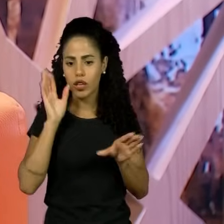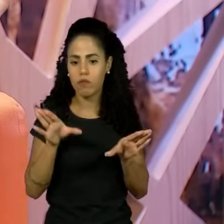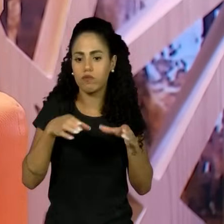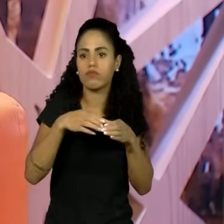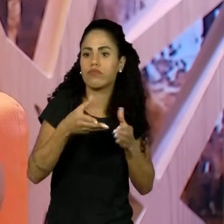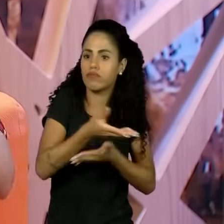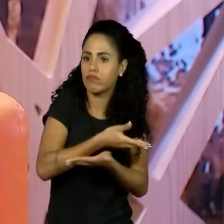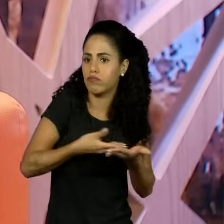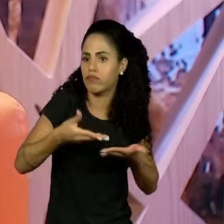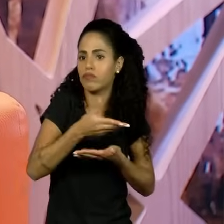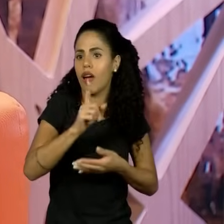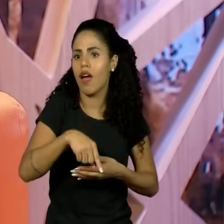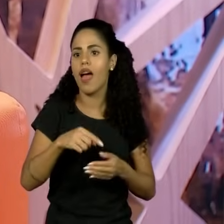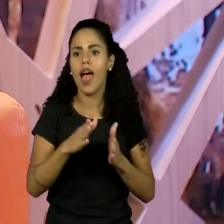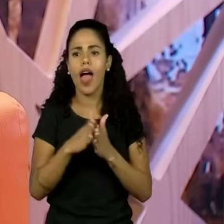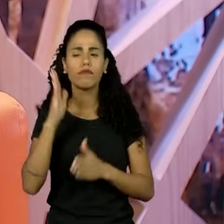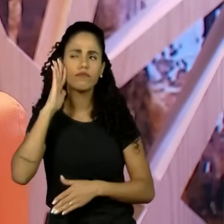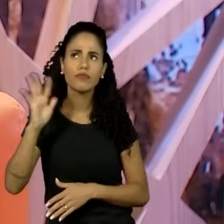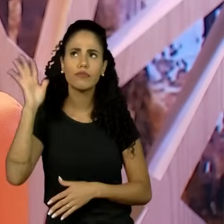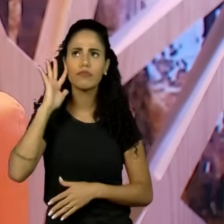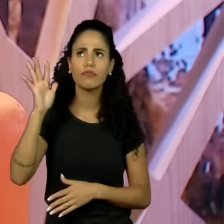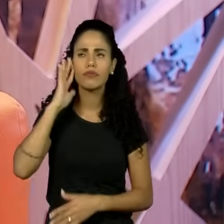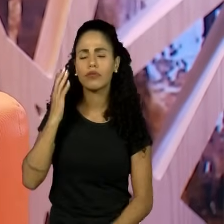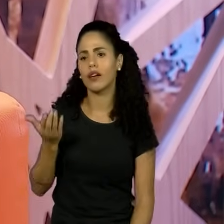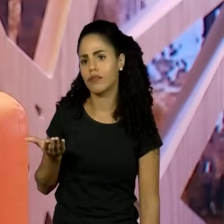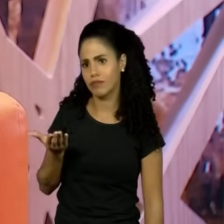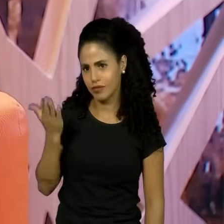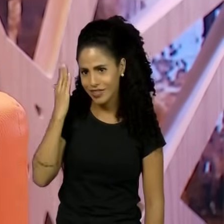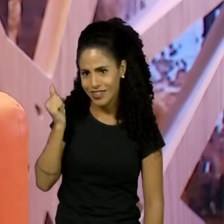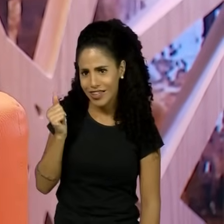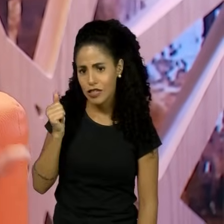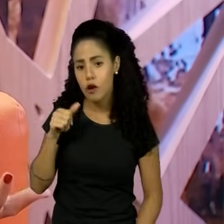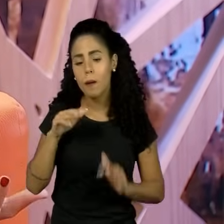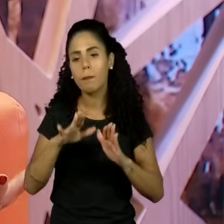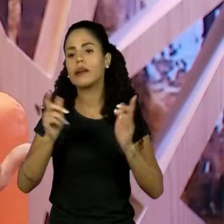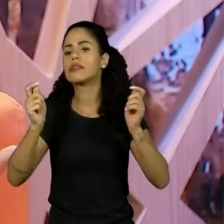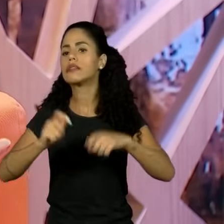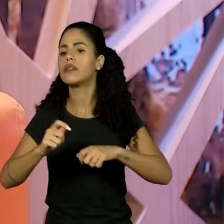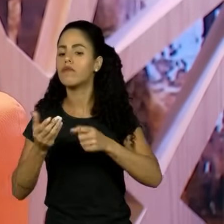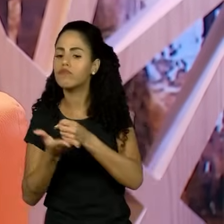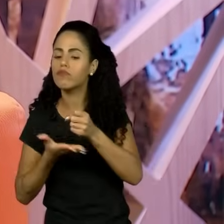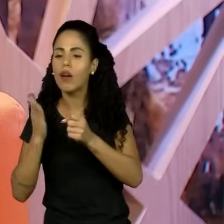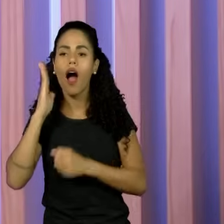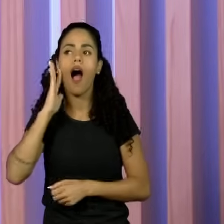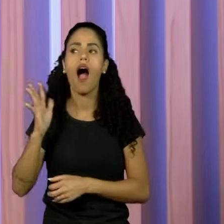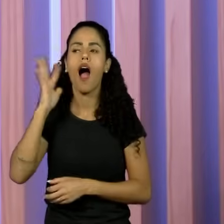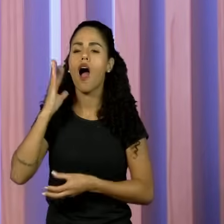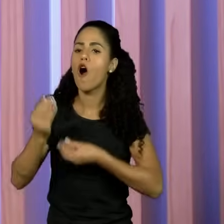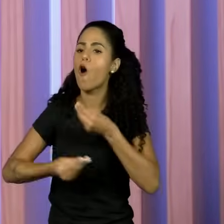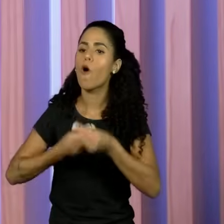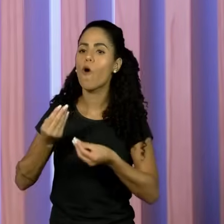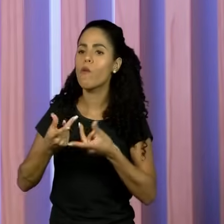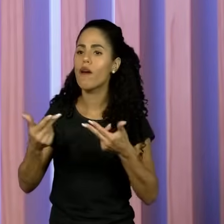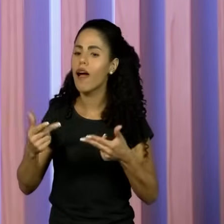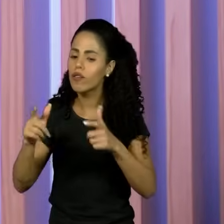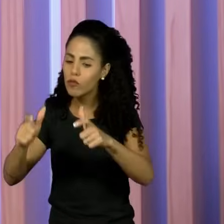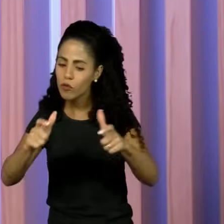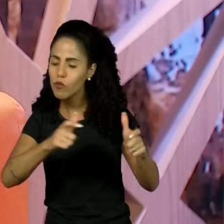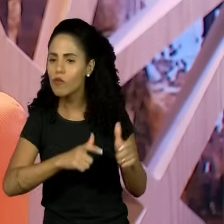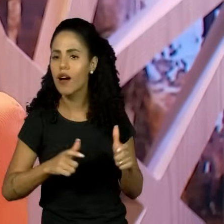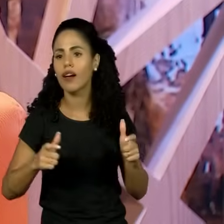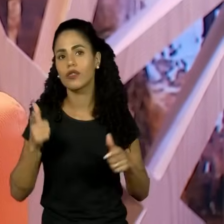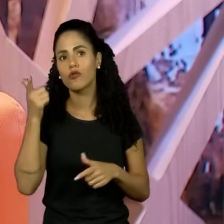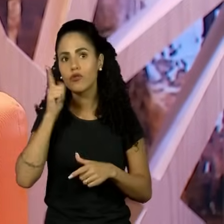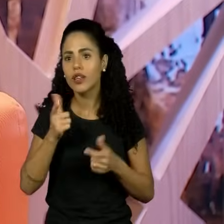Homo Ludens, assim, que é um livro de filosofia da década de 30, né? Mas que é base para a gente pensar espaços de jogo. Né? Sim, então,